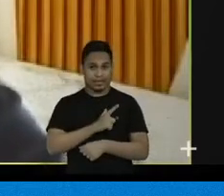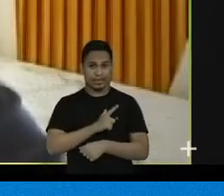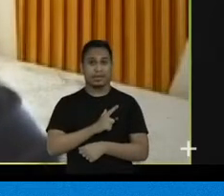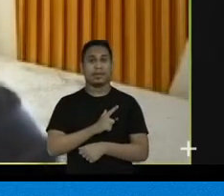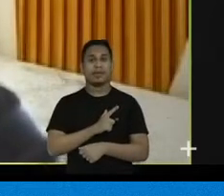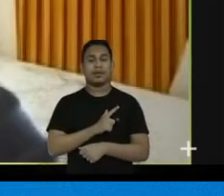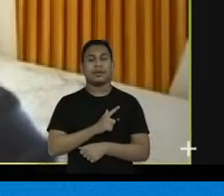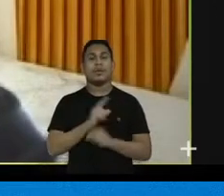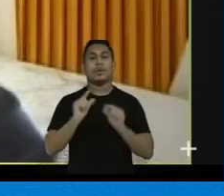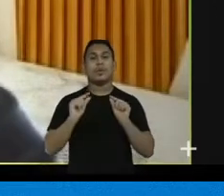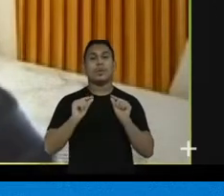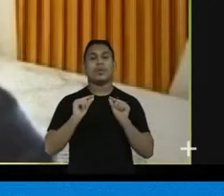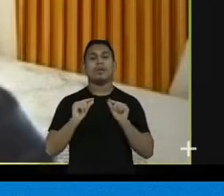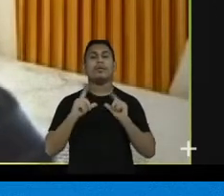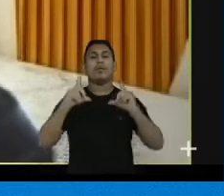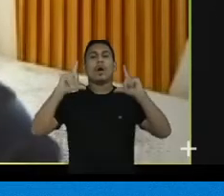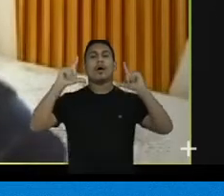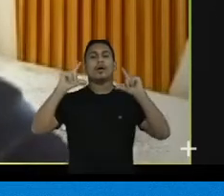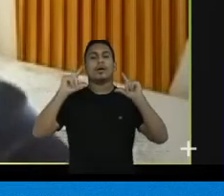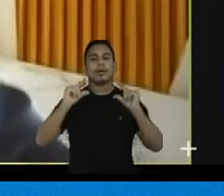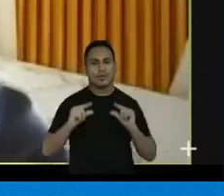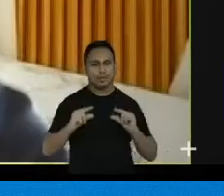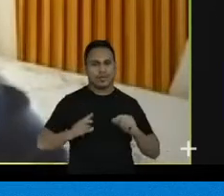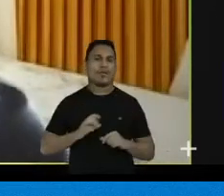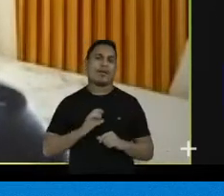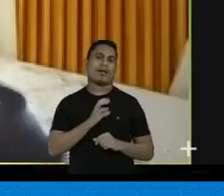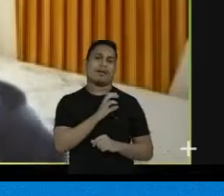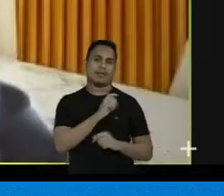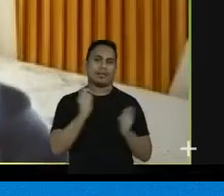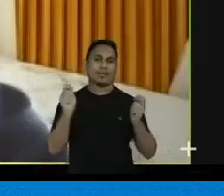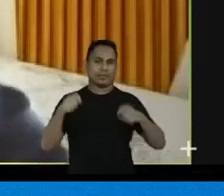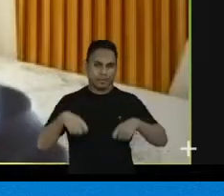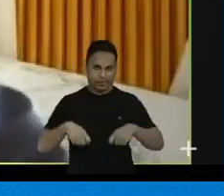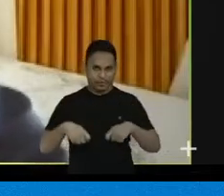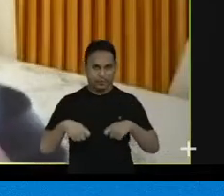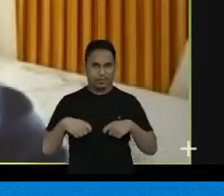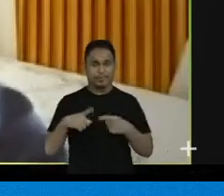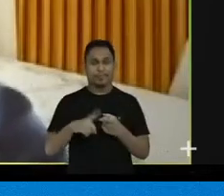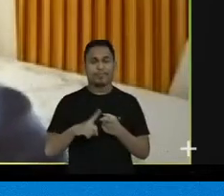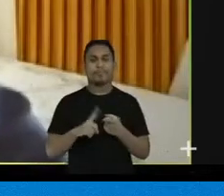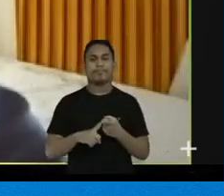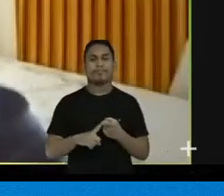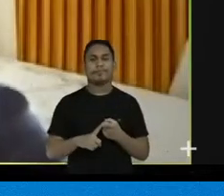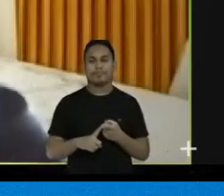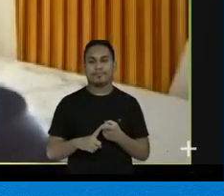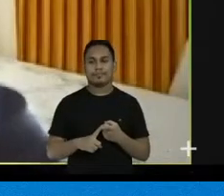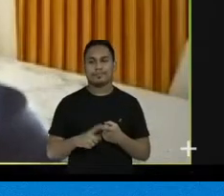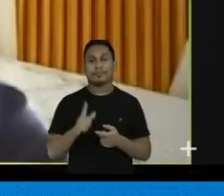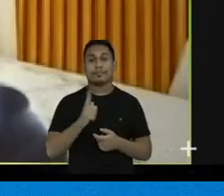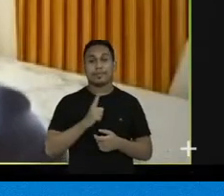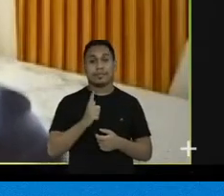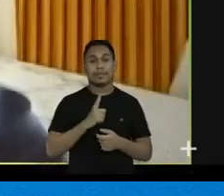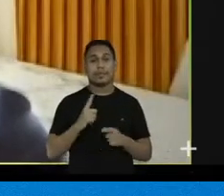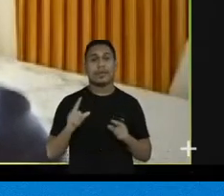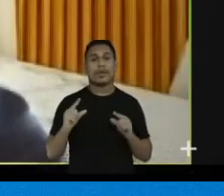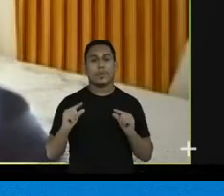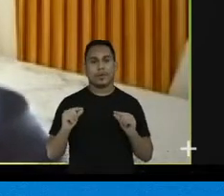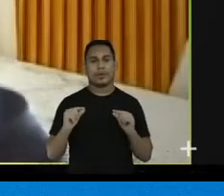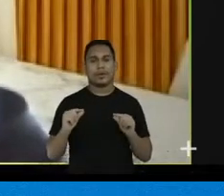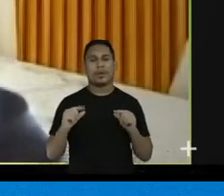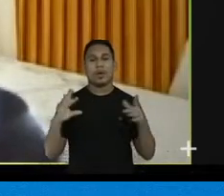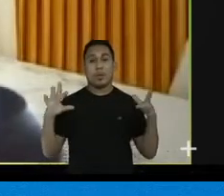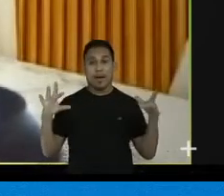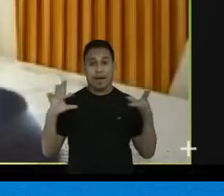redução no risco de câncer de mama, tá? Vocês vão ver que existe uma inter-relação, uma relação